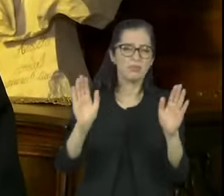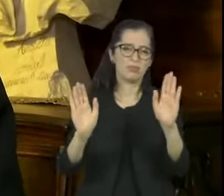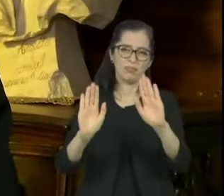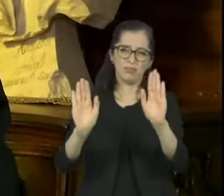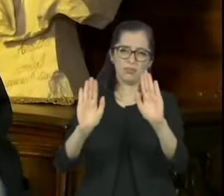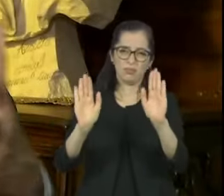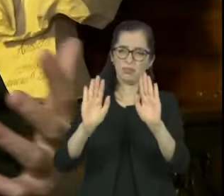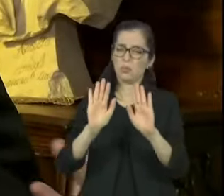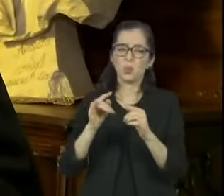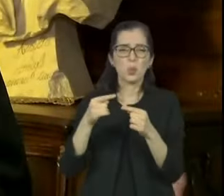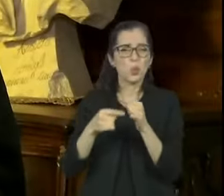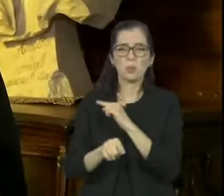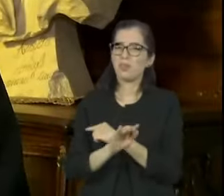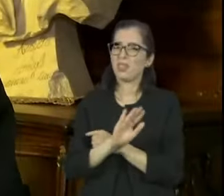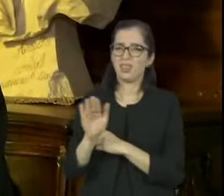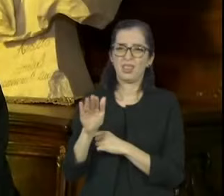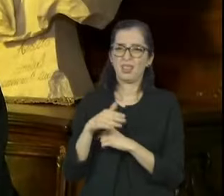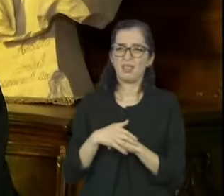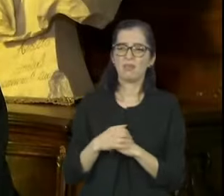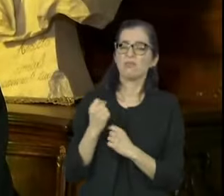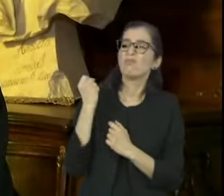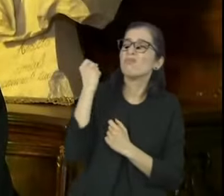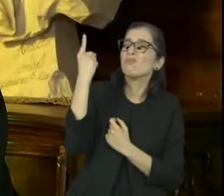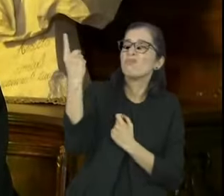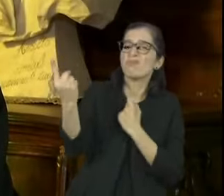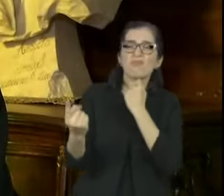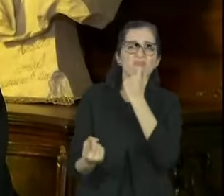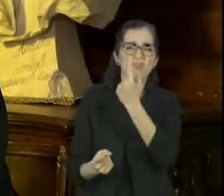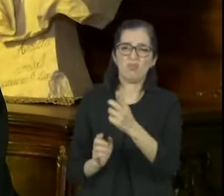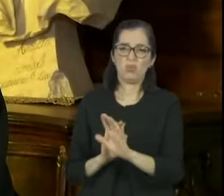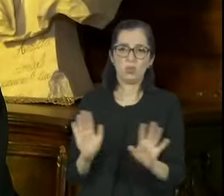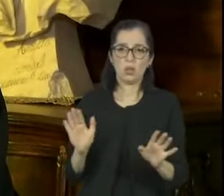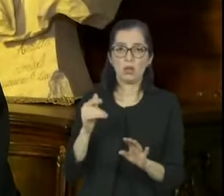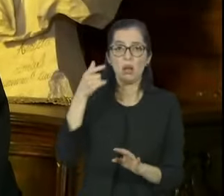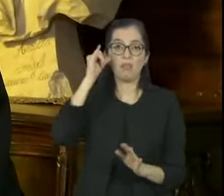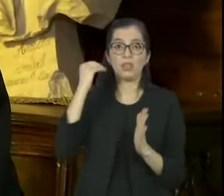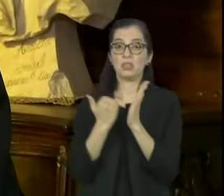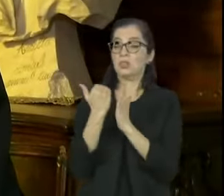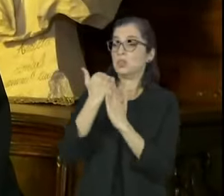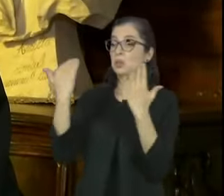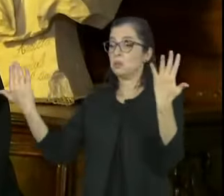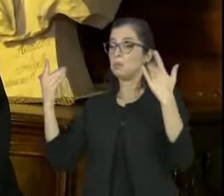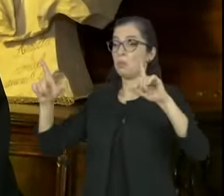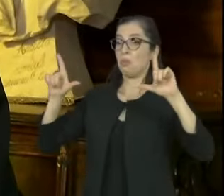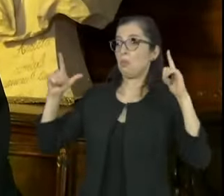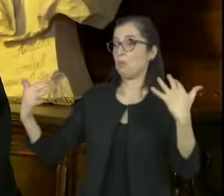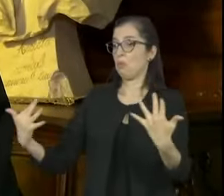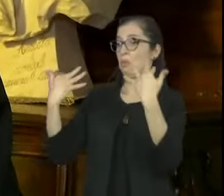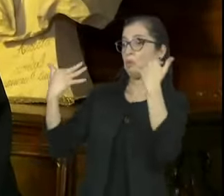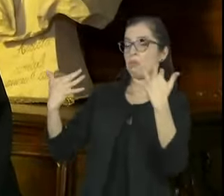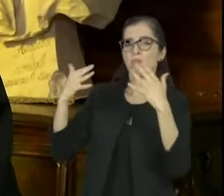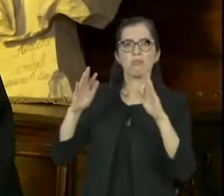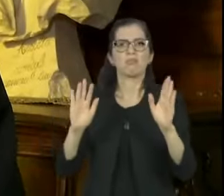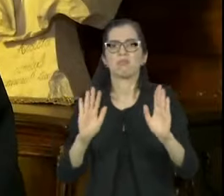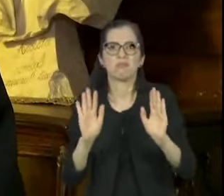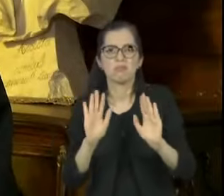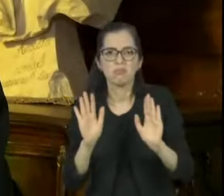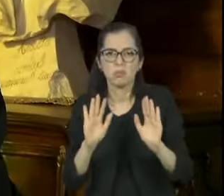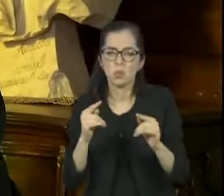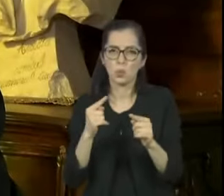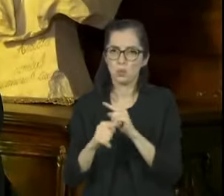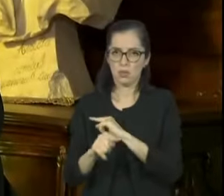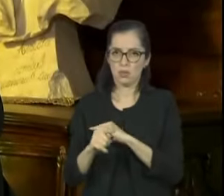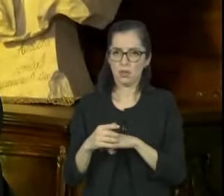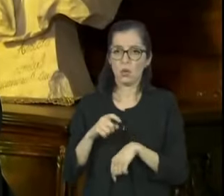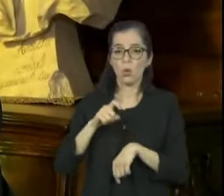do lugar é por exemplo usar certos tipos de Espetáculo dentro da celebração da missa não cabe F cada coisa do